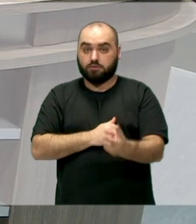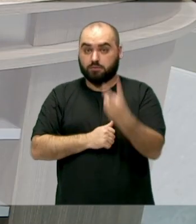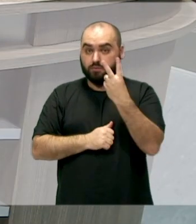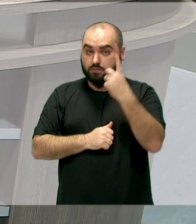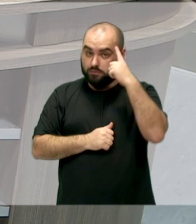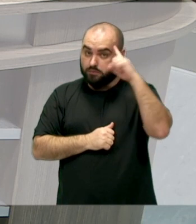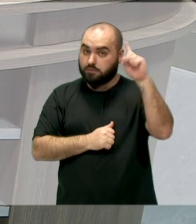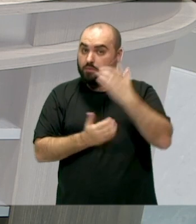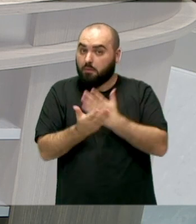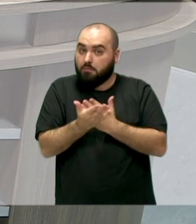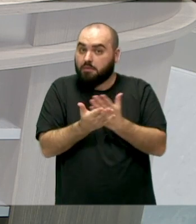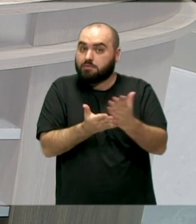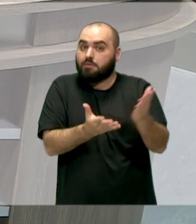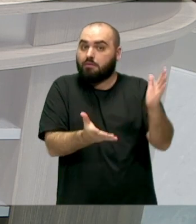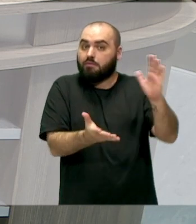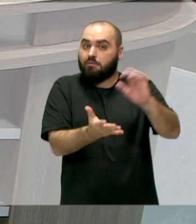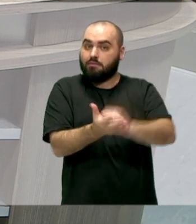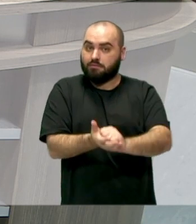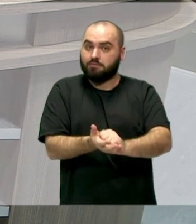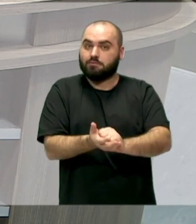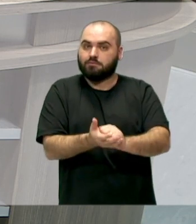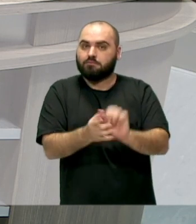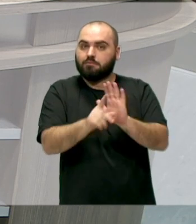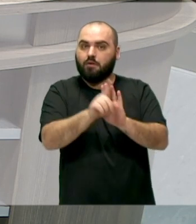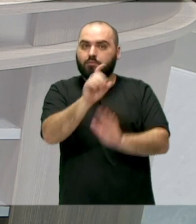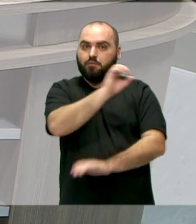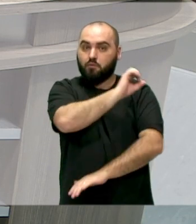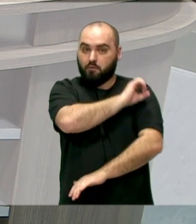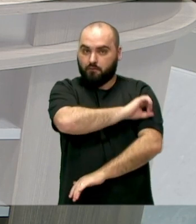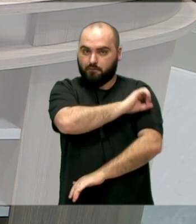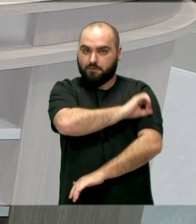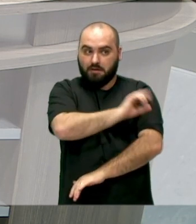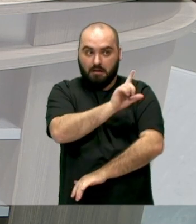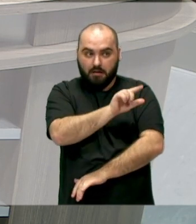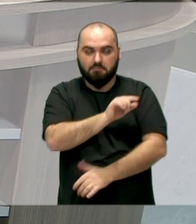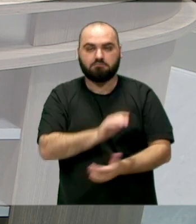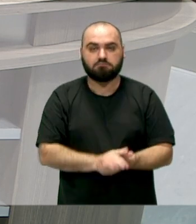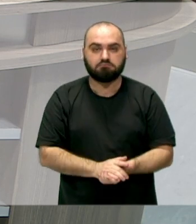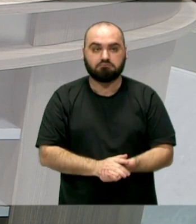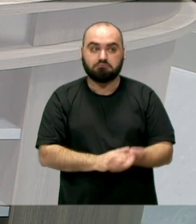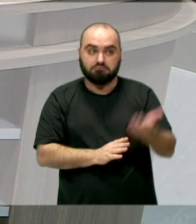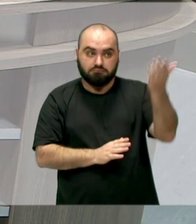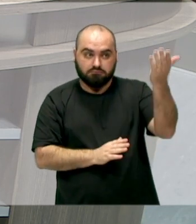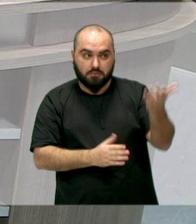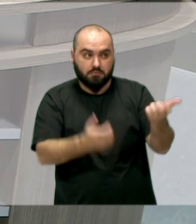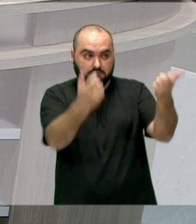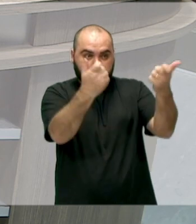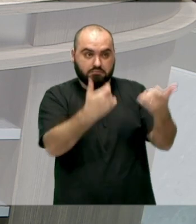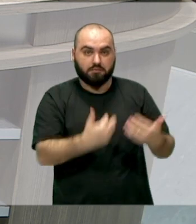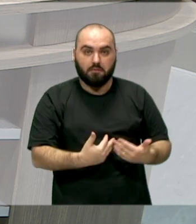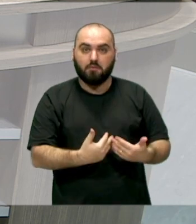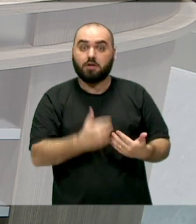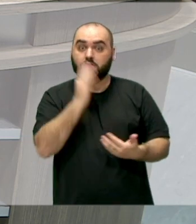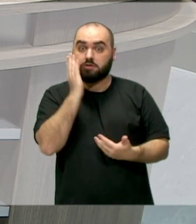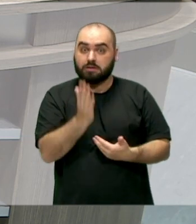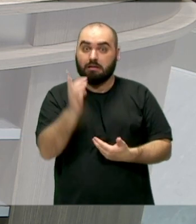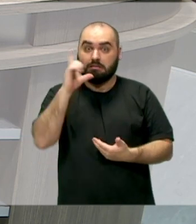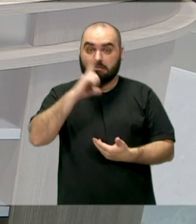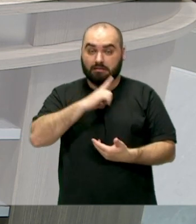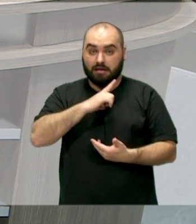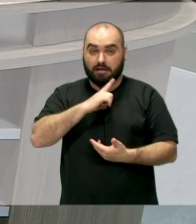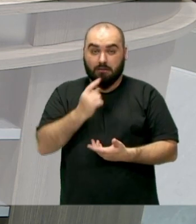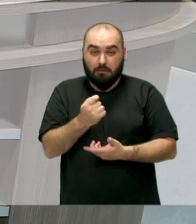as inscrições para as oficinas. E você veio me dizer aqui agora no intervalo que já tem oficina